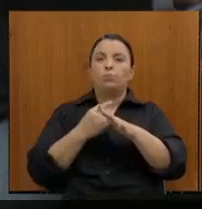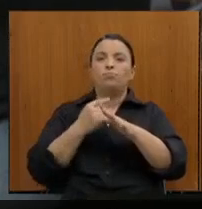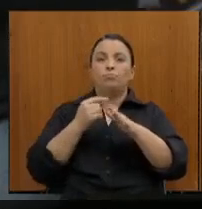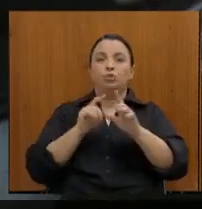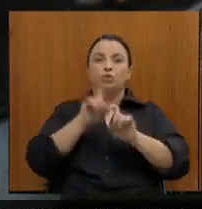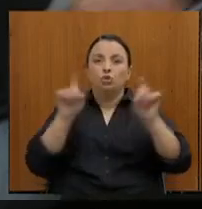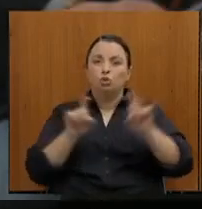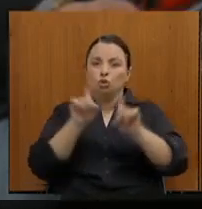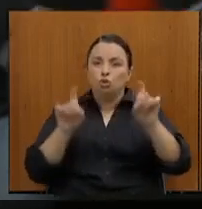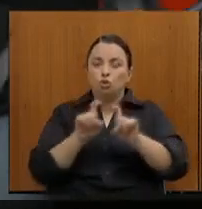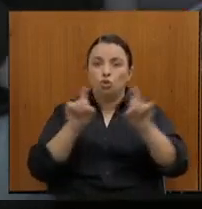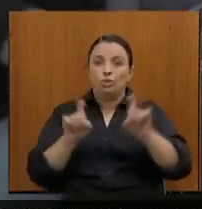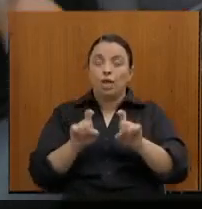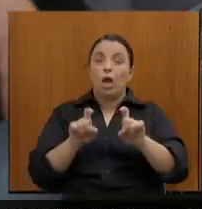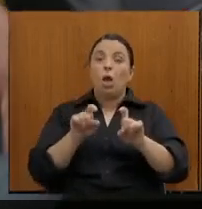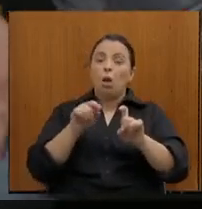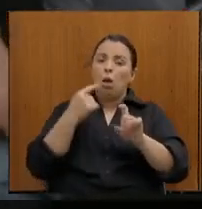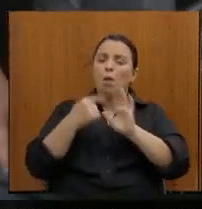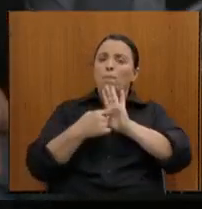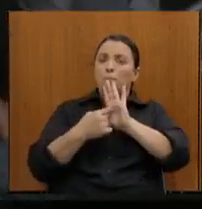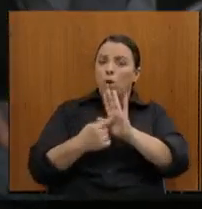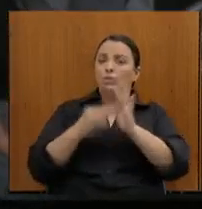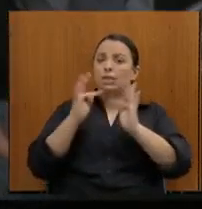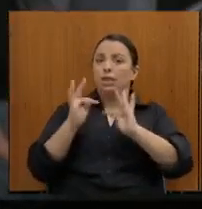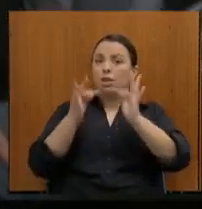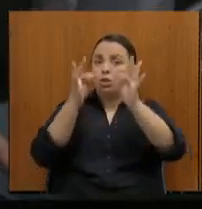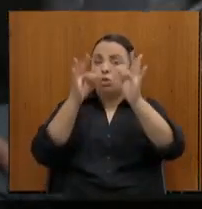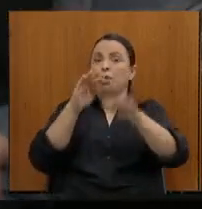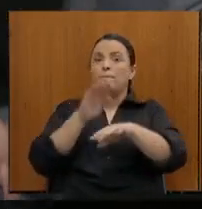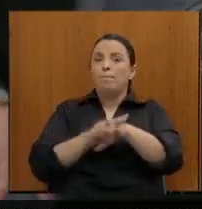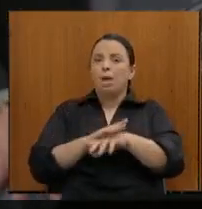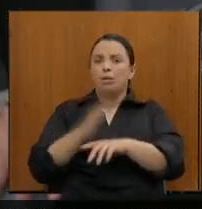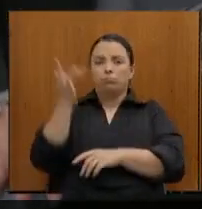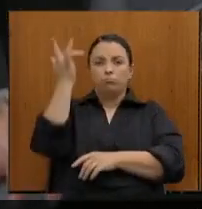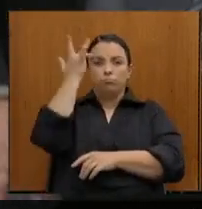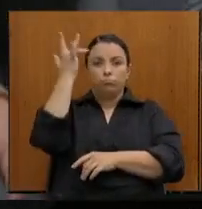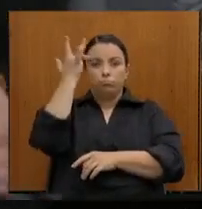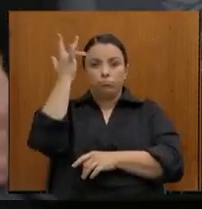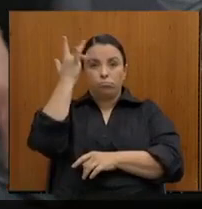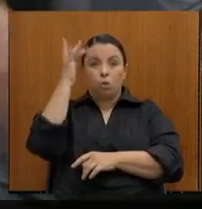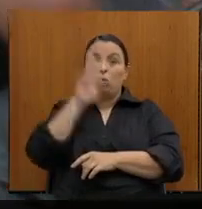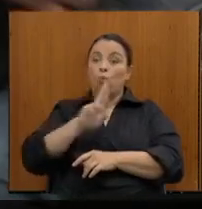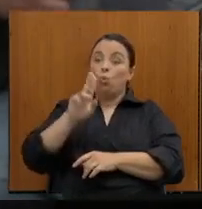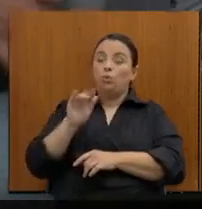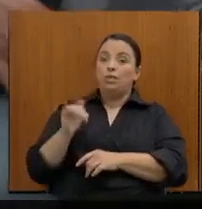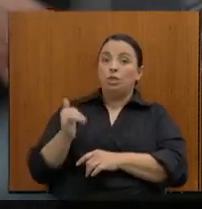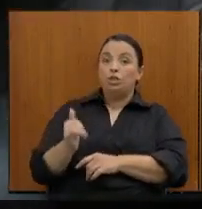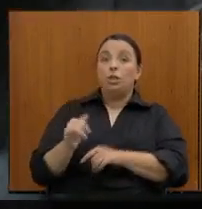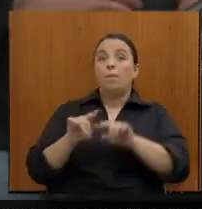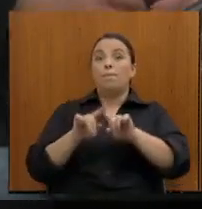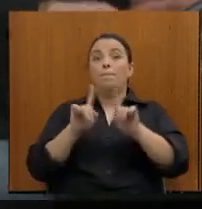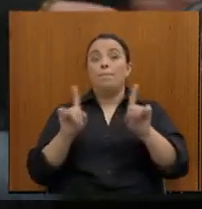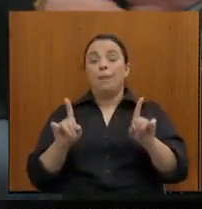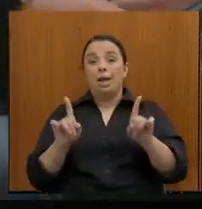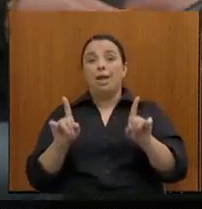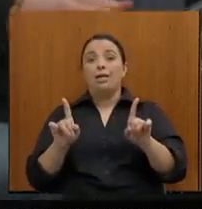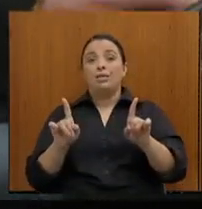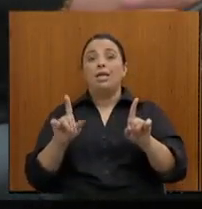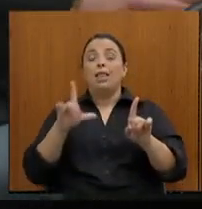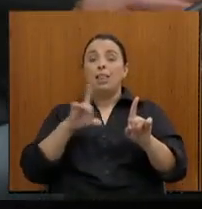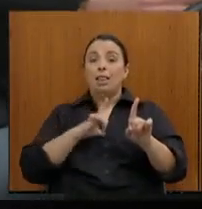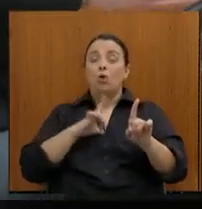de apontarem para tecnologias cada vez mais eficiente nos energia vem esses ganhos